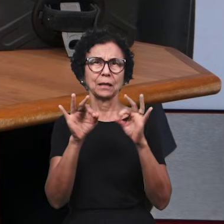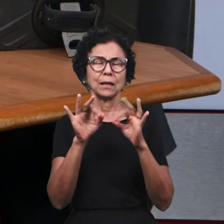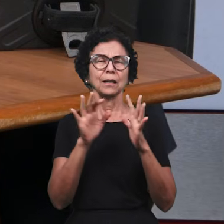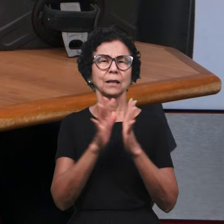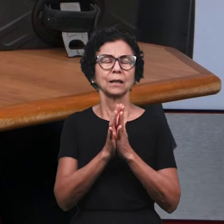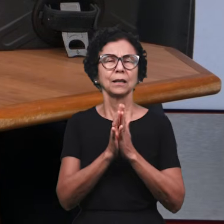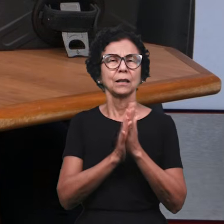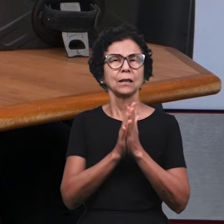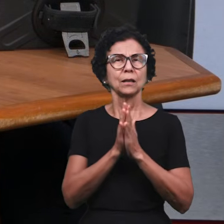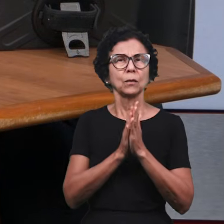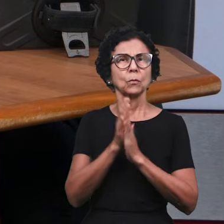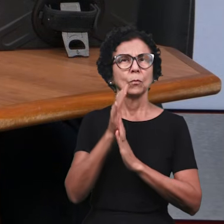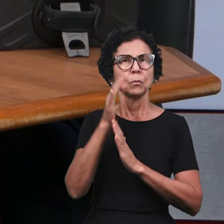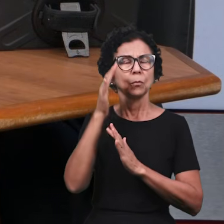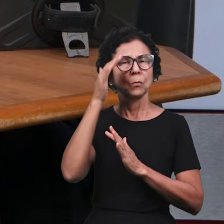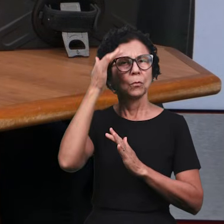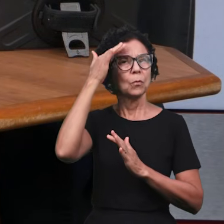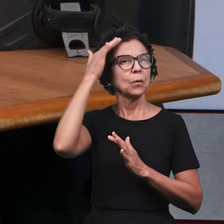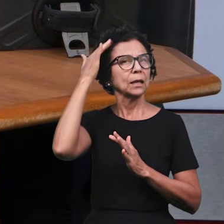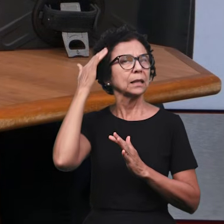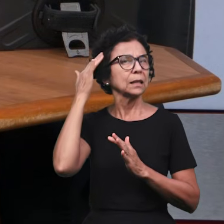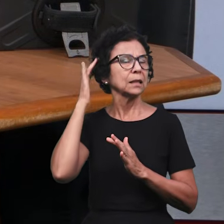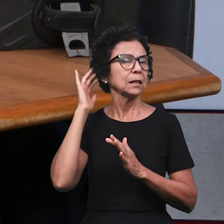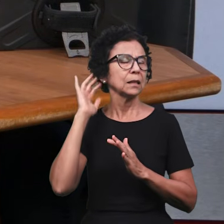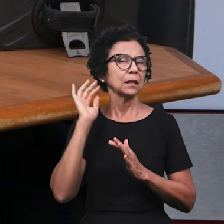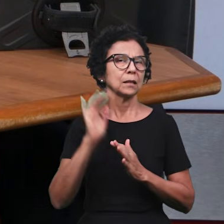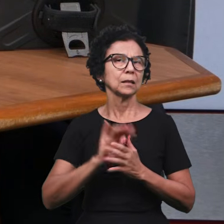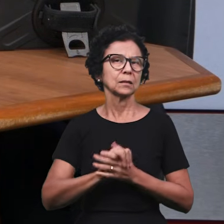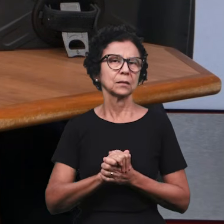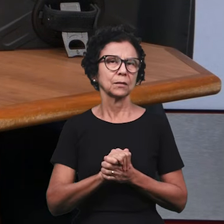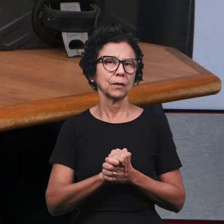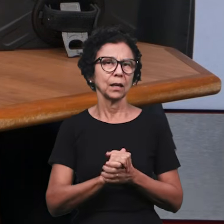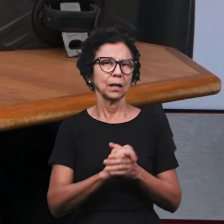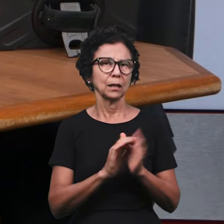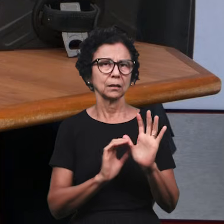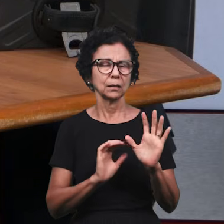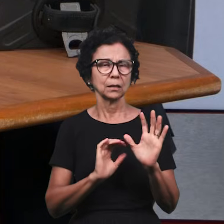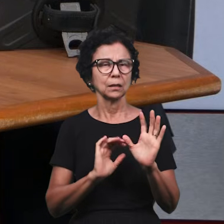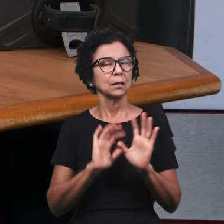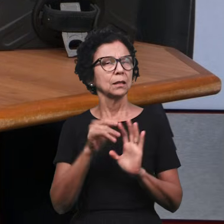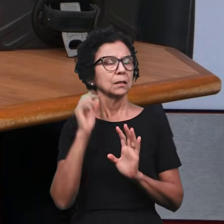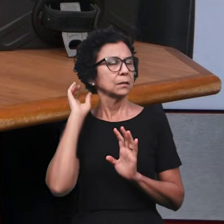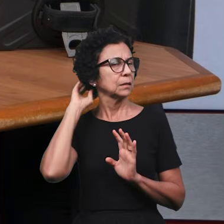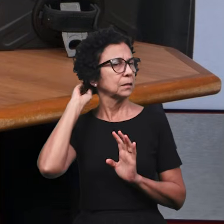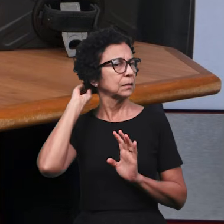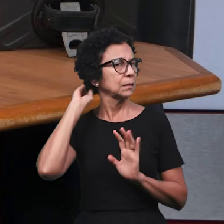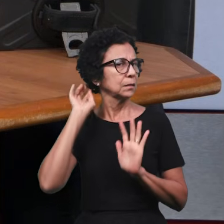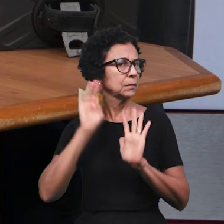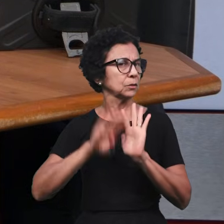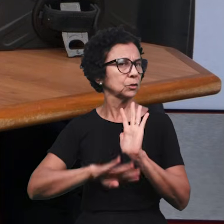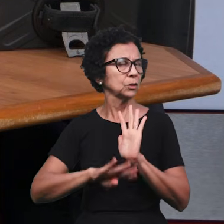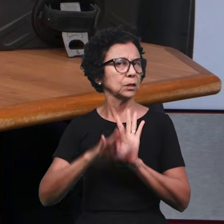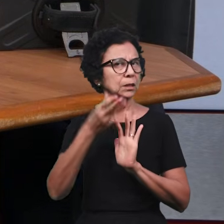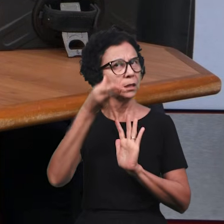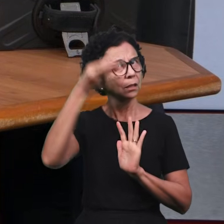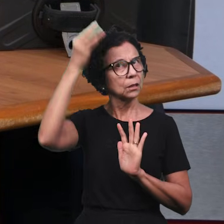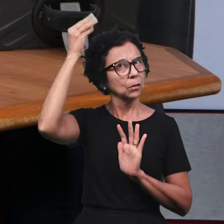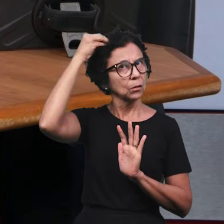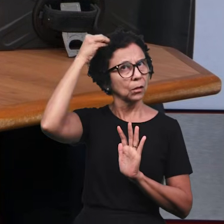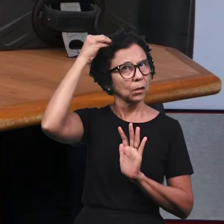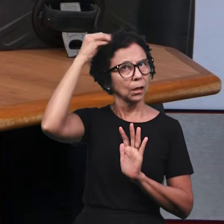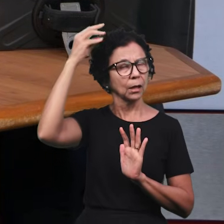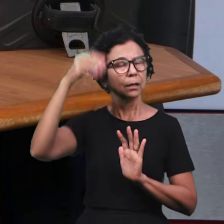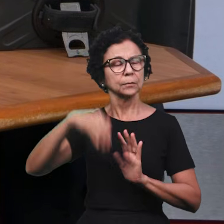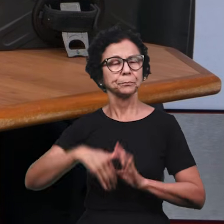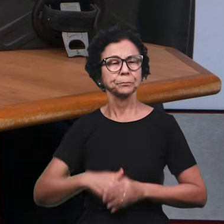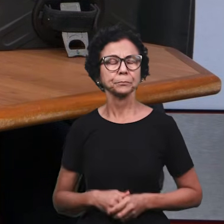Isso. Que vai doar o folículo ali para a área receptora, né? O que